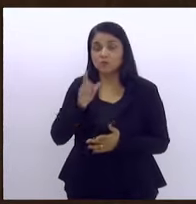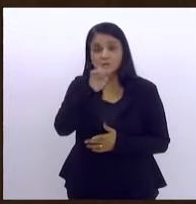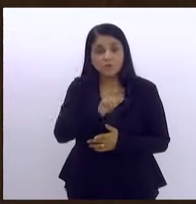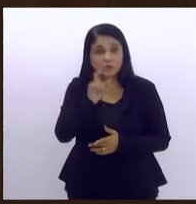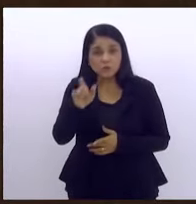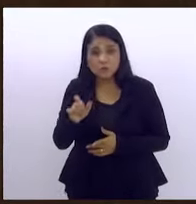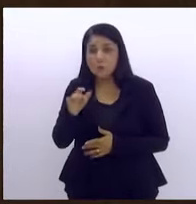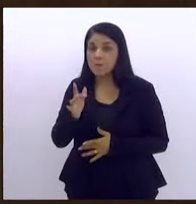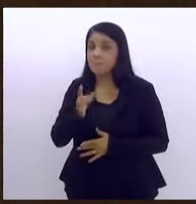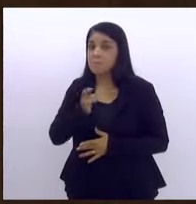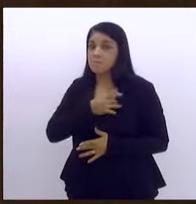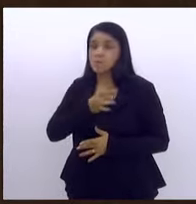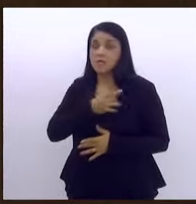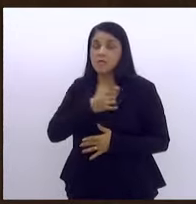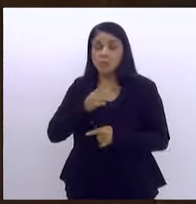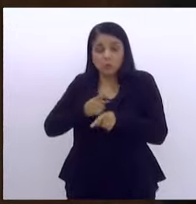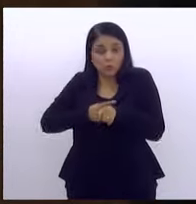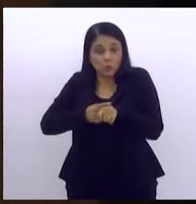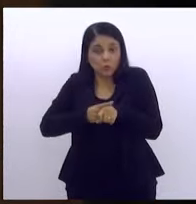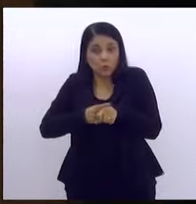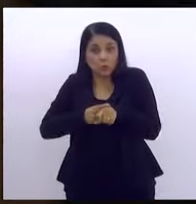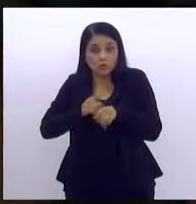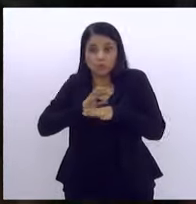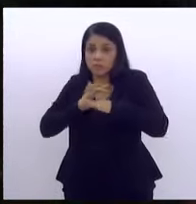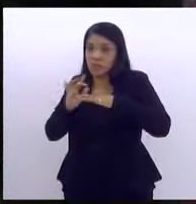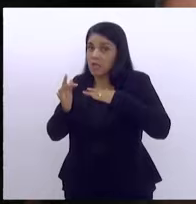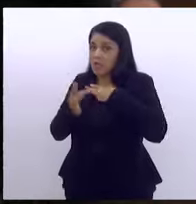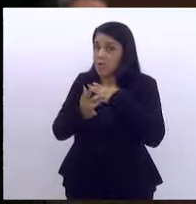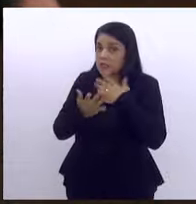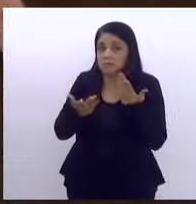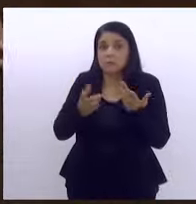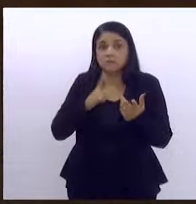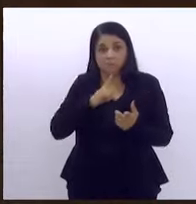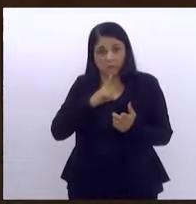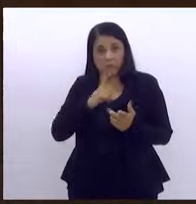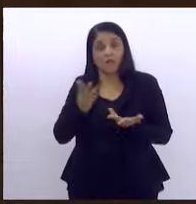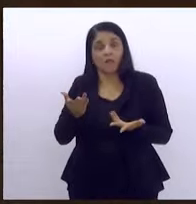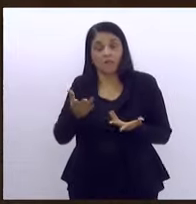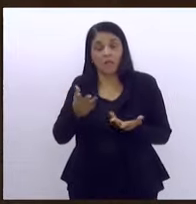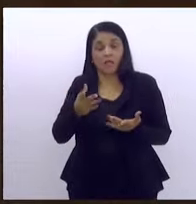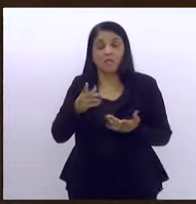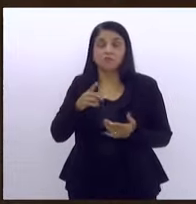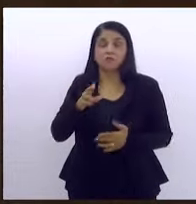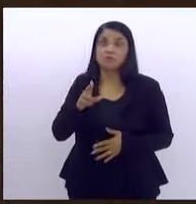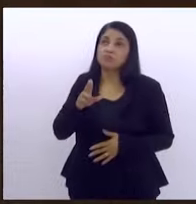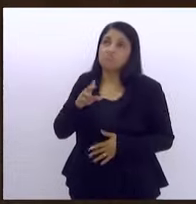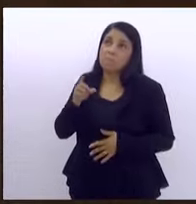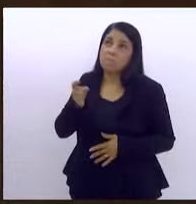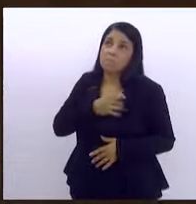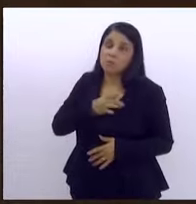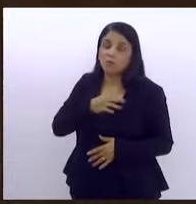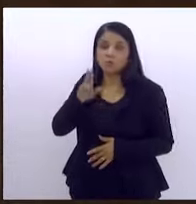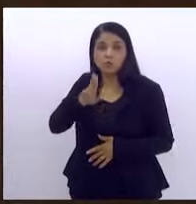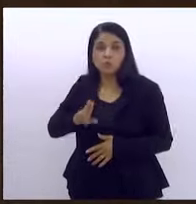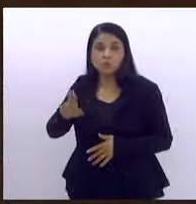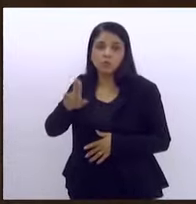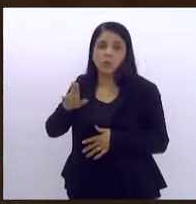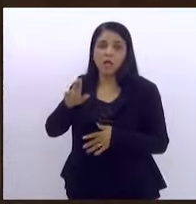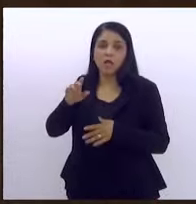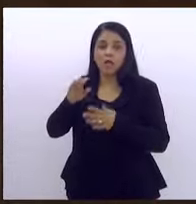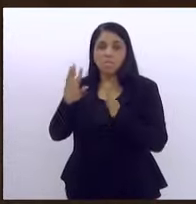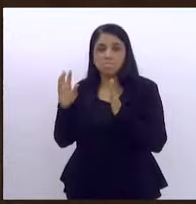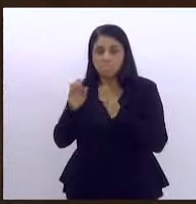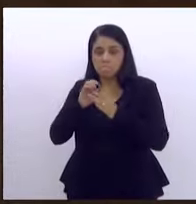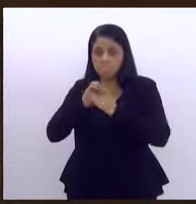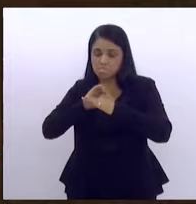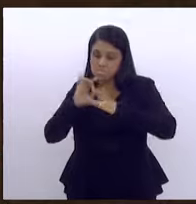têm medo de aparecer um nudes na rede, têm medo de alguém te usar e depois postar alguma coisa contra você.